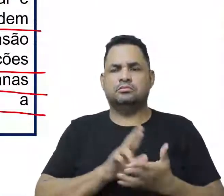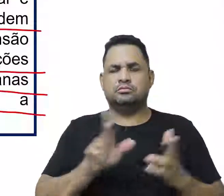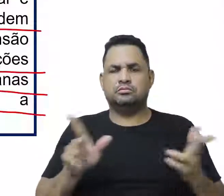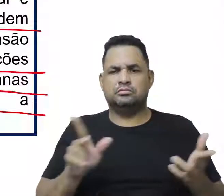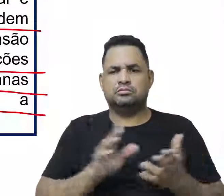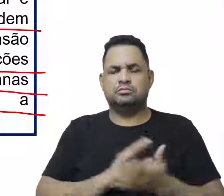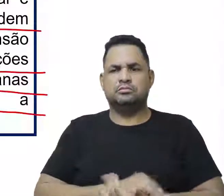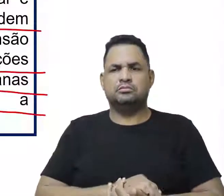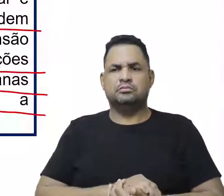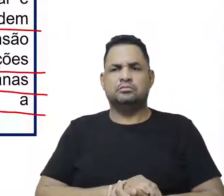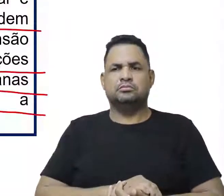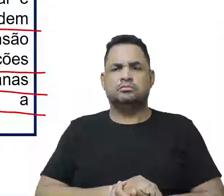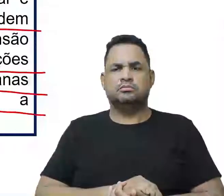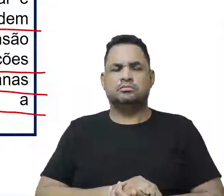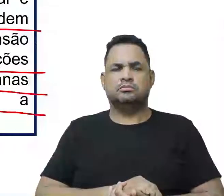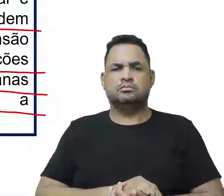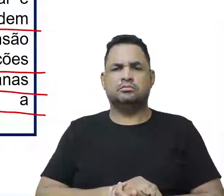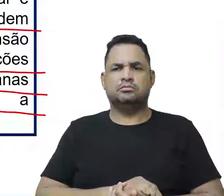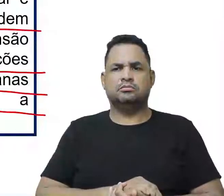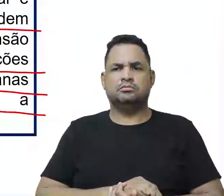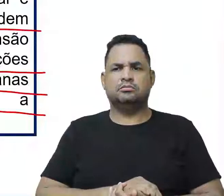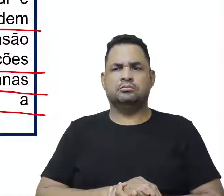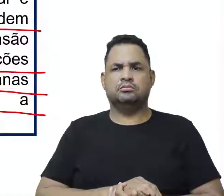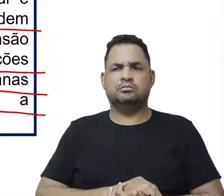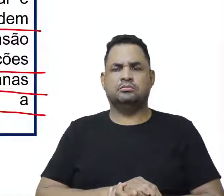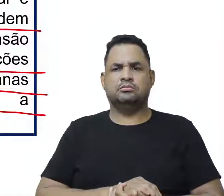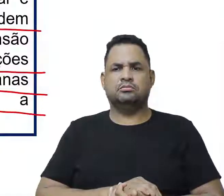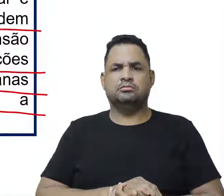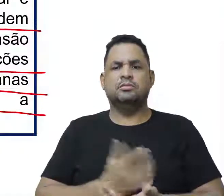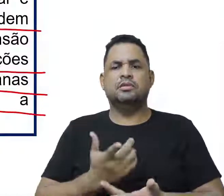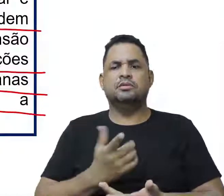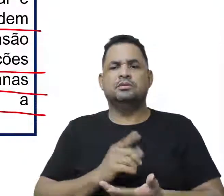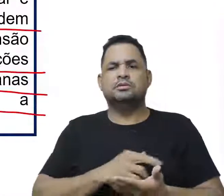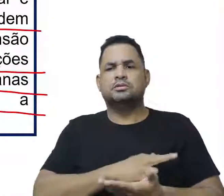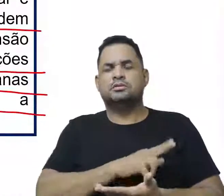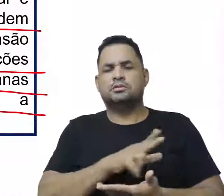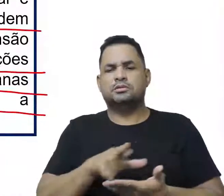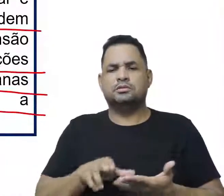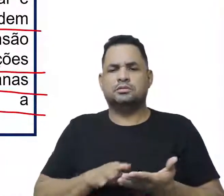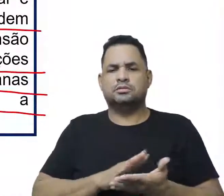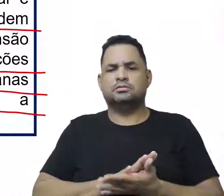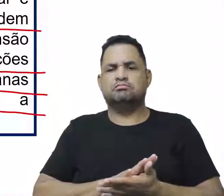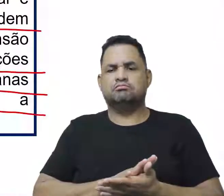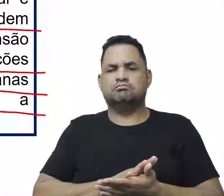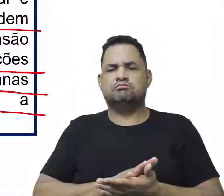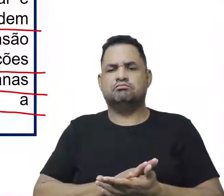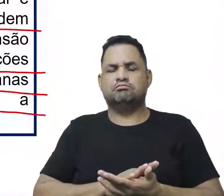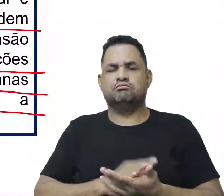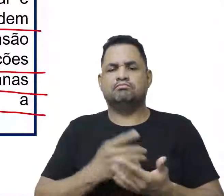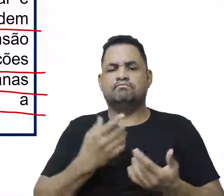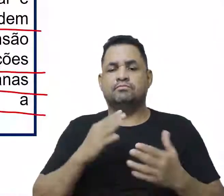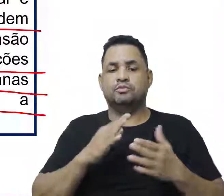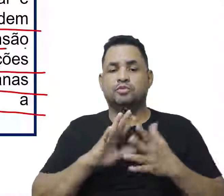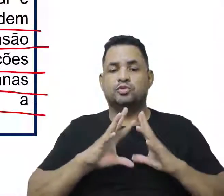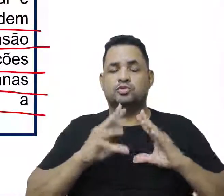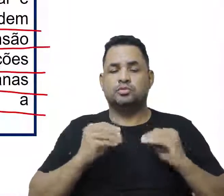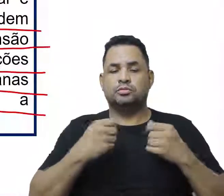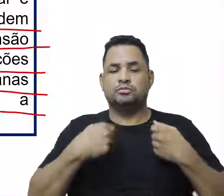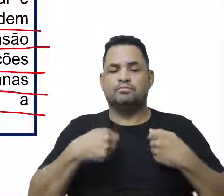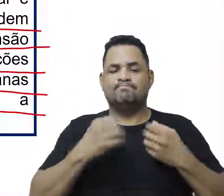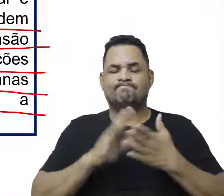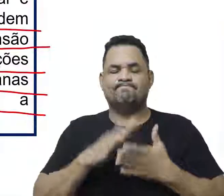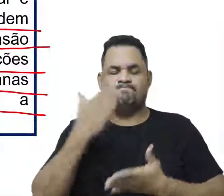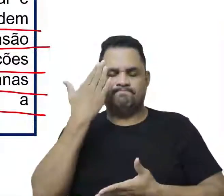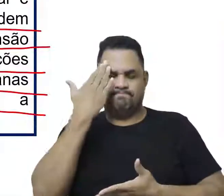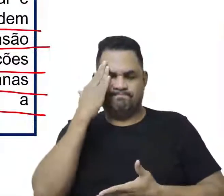diferença de um para o outro né muitas causas aqui para o VB são causas da mudança social mas todas dependem da